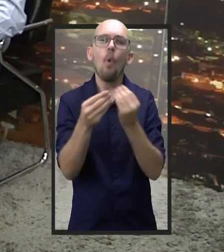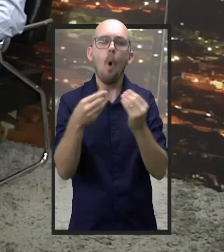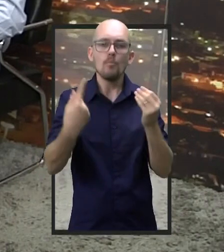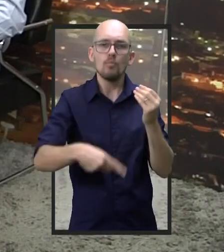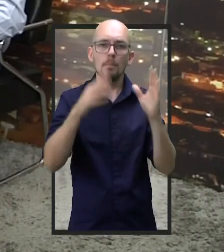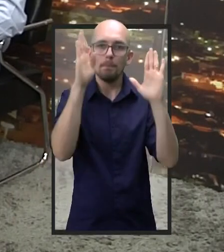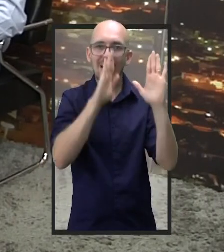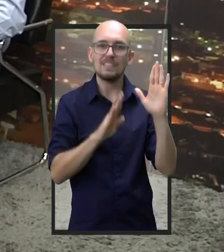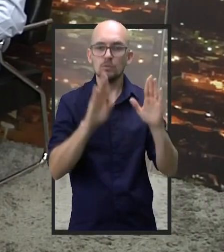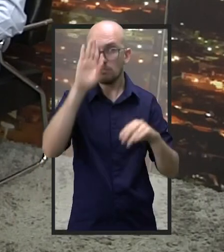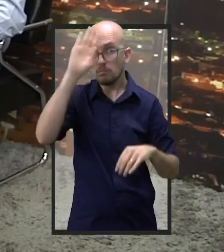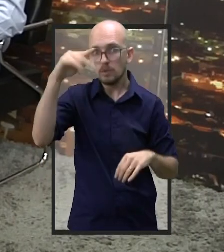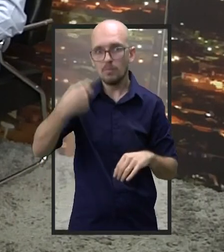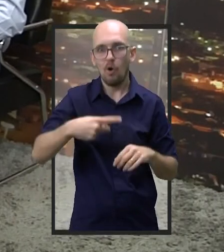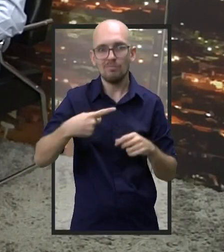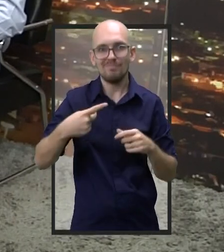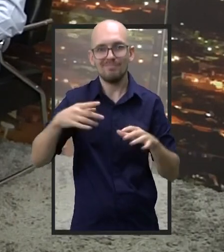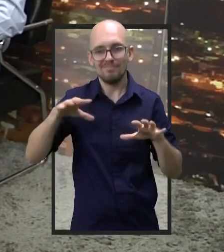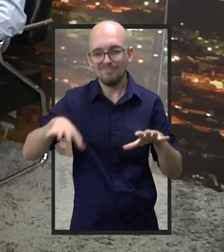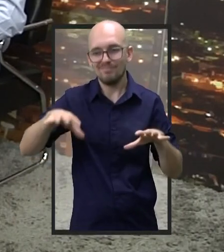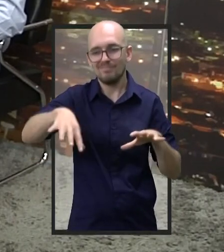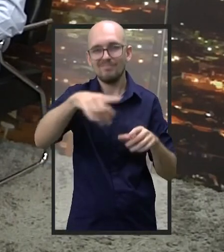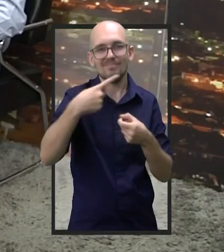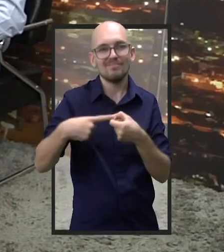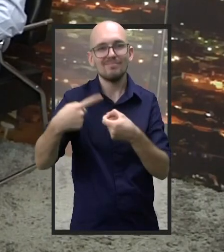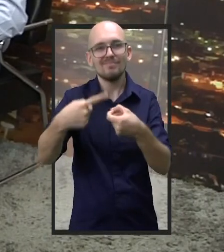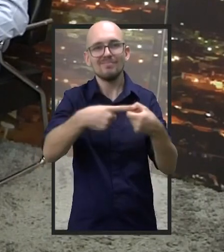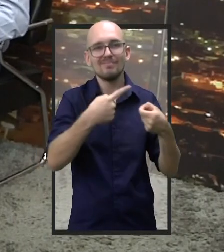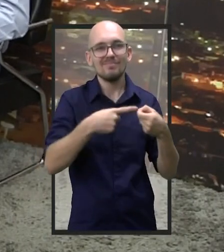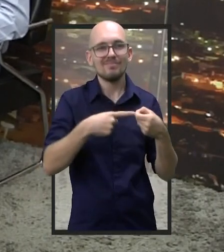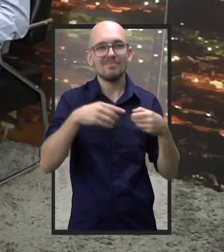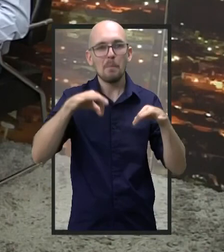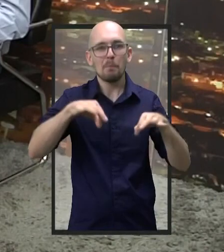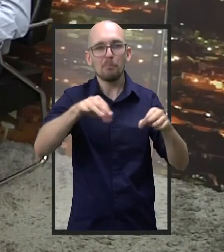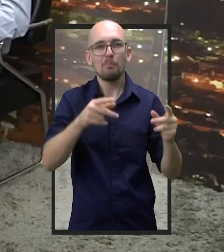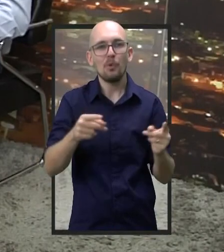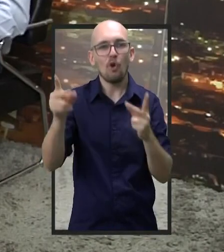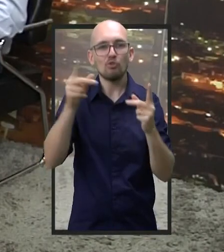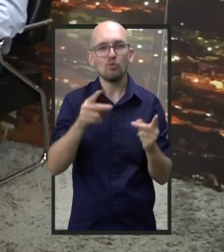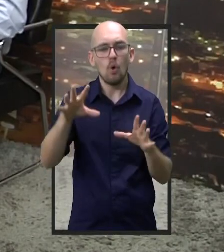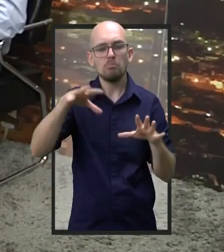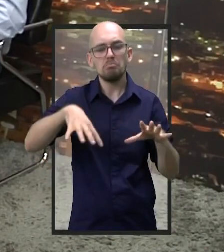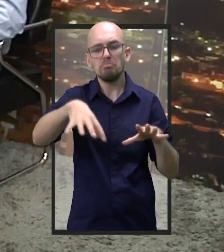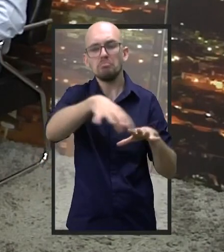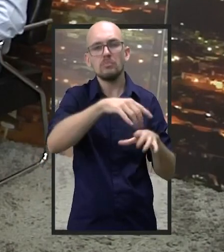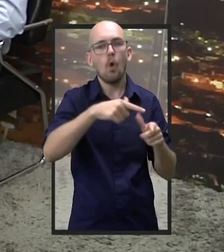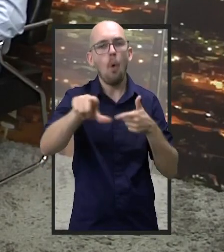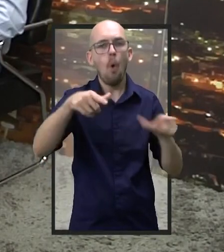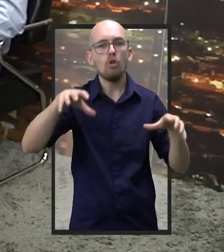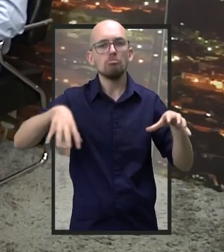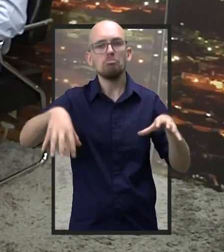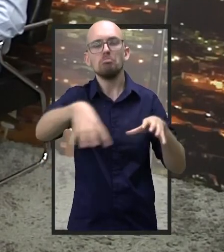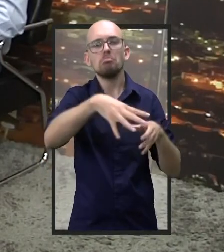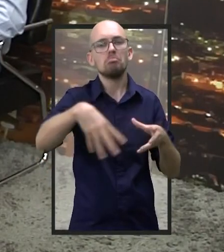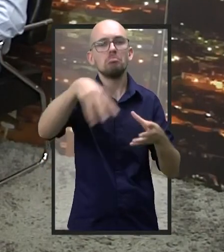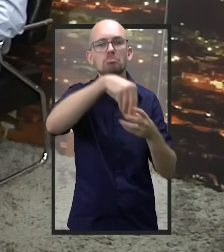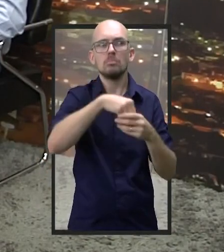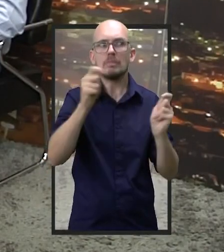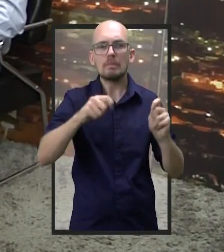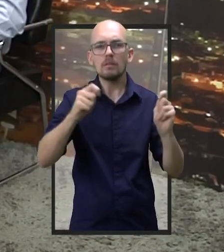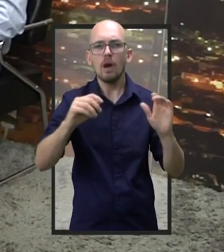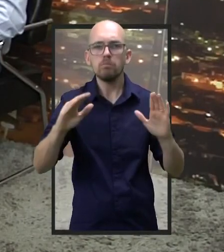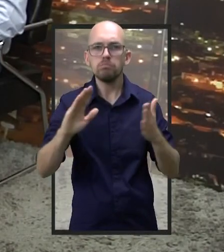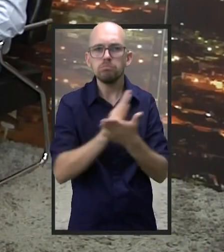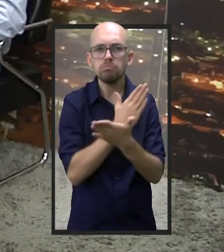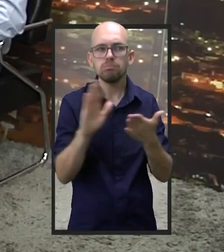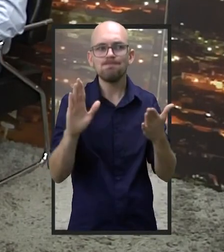principalmente os produtores aqui da nossa região e todos os outros envolvidos nessa cadeia que nós dissemos, como isso pode ser ampliado,